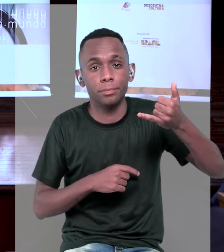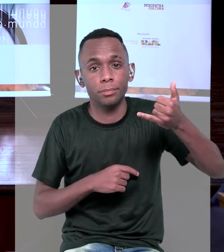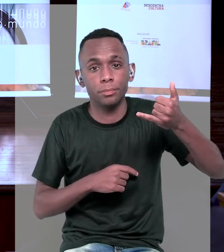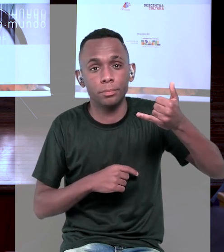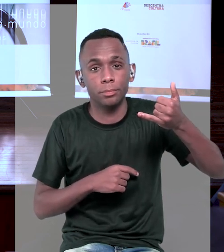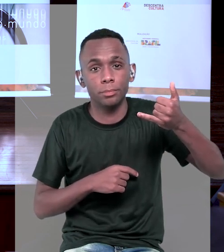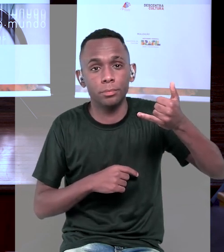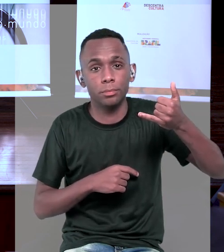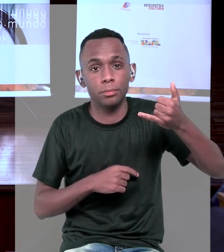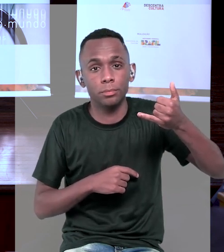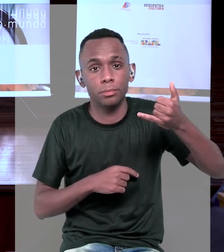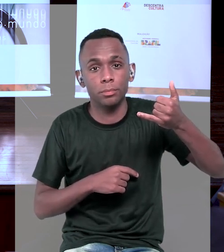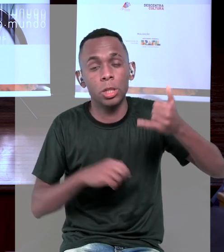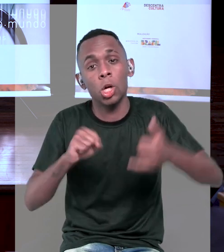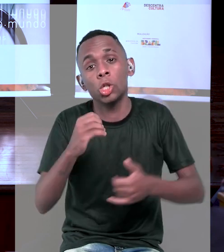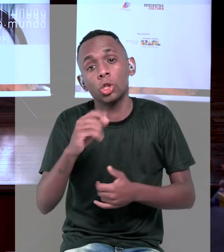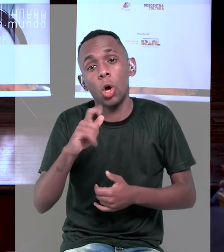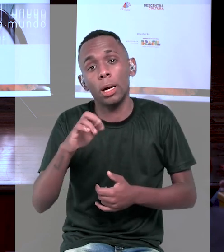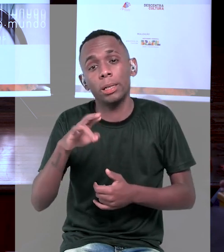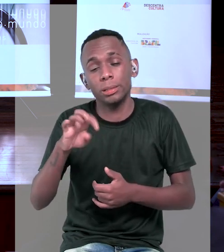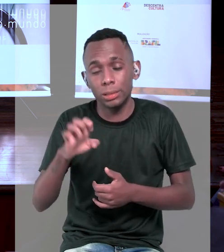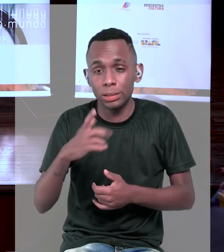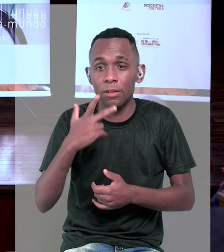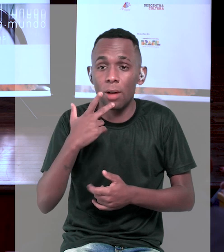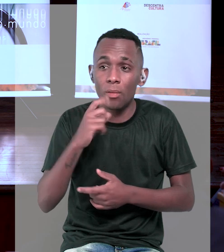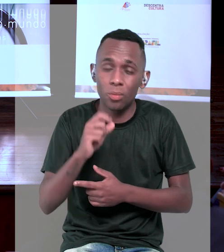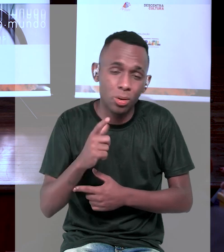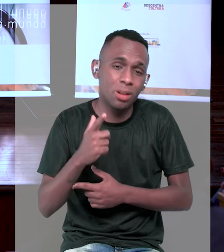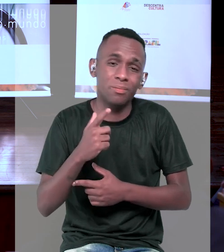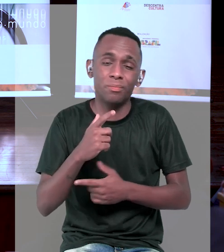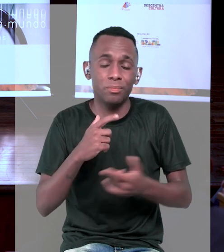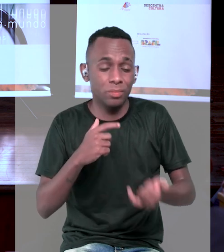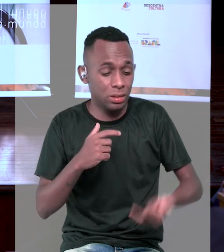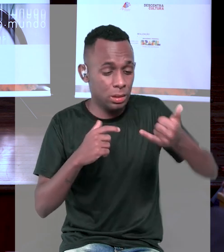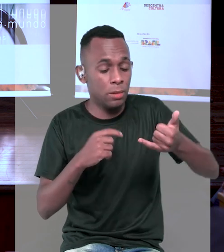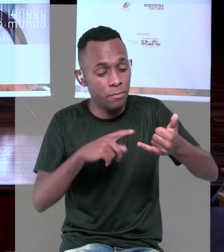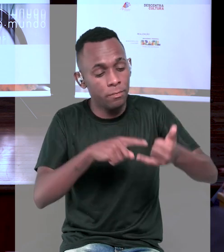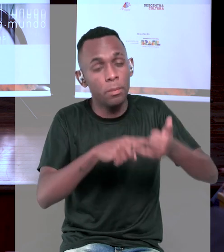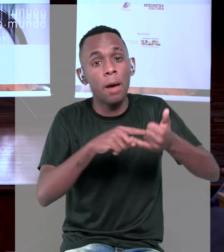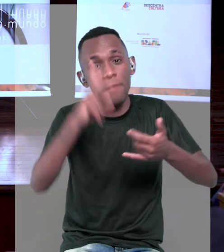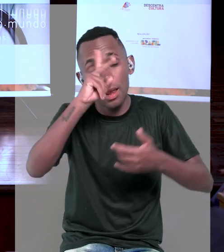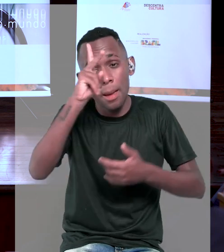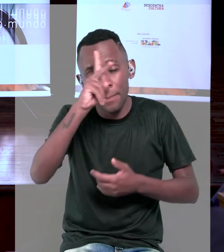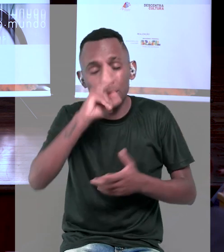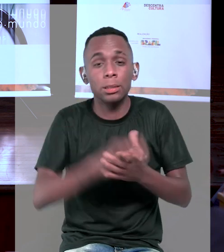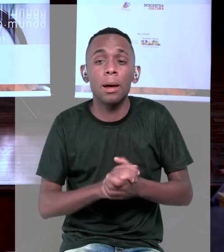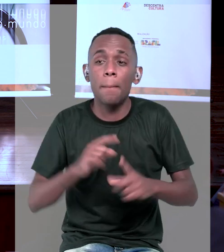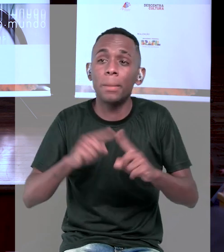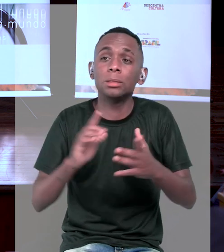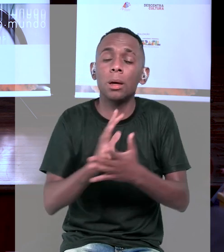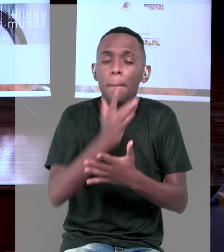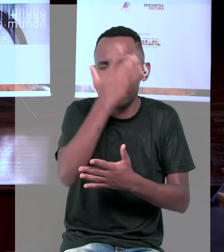Sócrates dizia, isso vai desativar a nossa memória. Aí um defensor do telefone celular diria